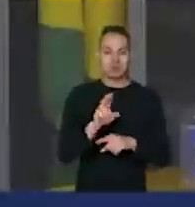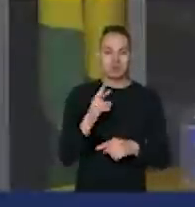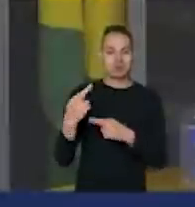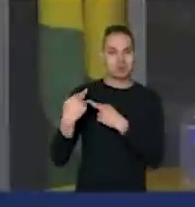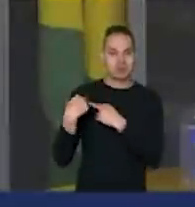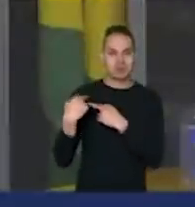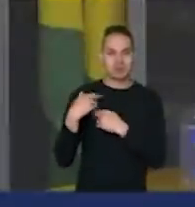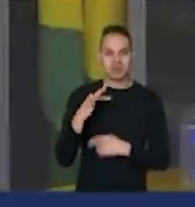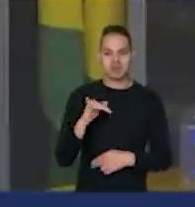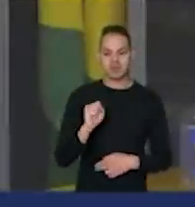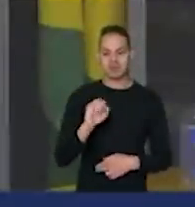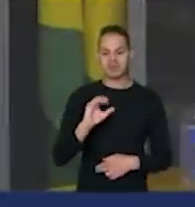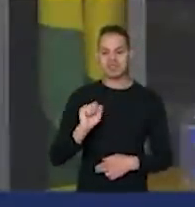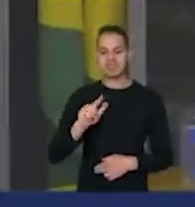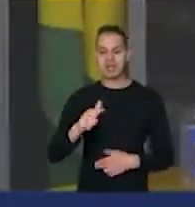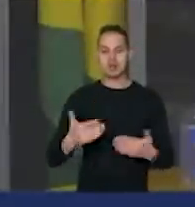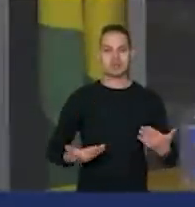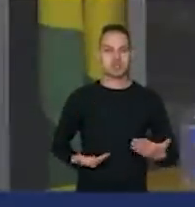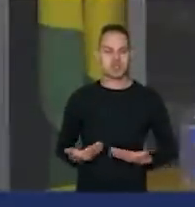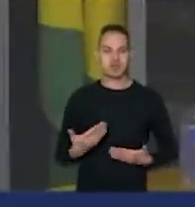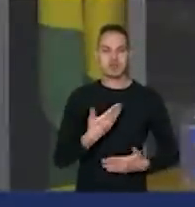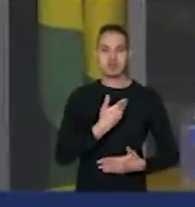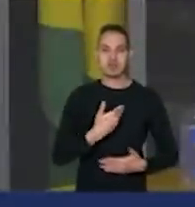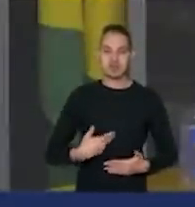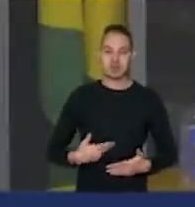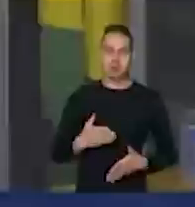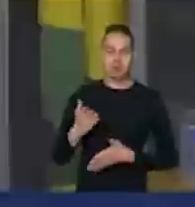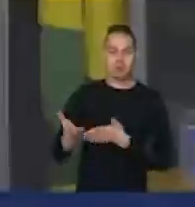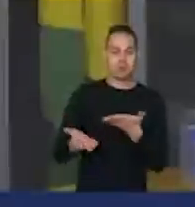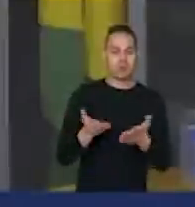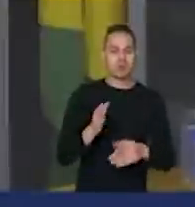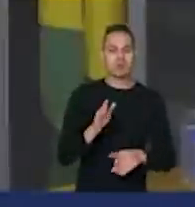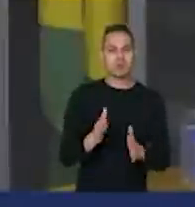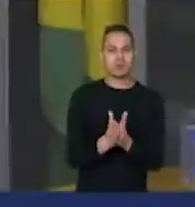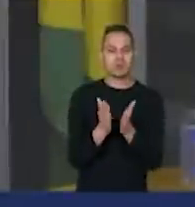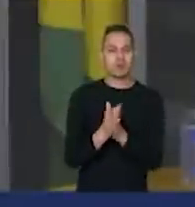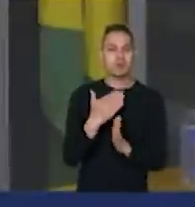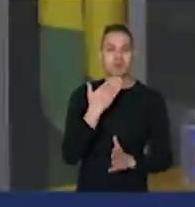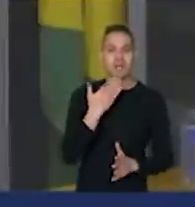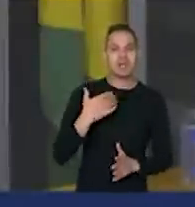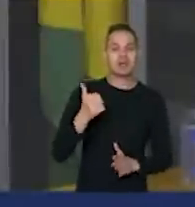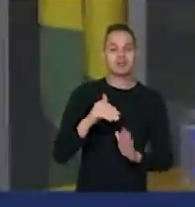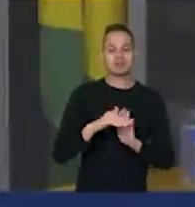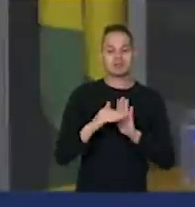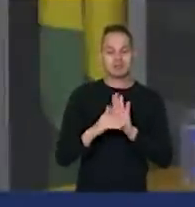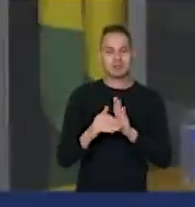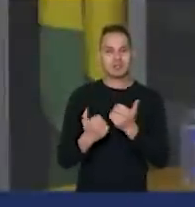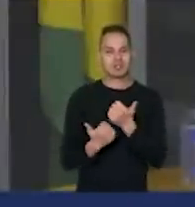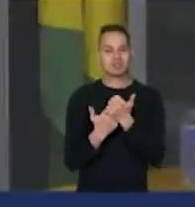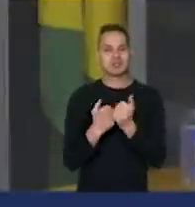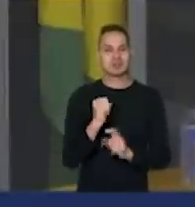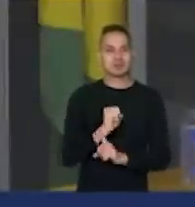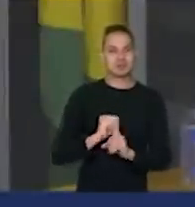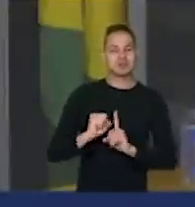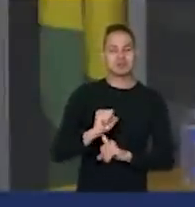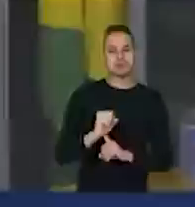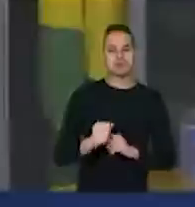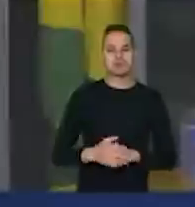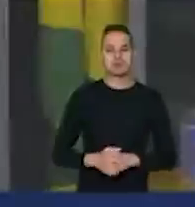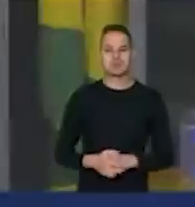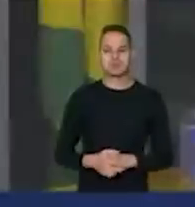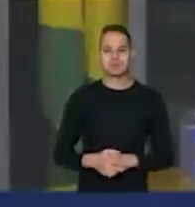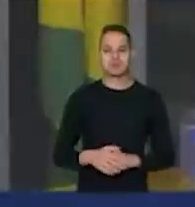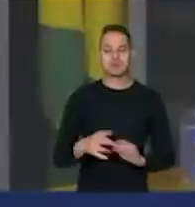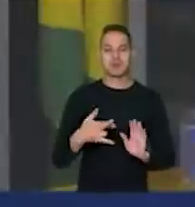melhores serviços públicos e com o melhor atendimento para os mais pobres, com os melhores programas de assistência social. O